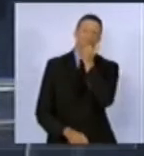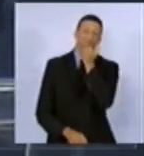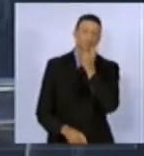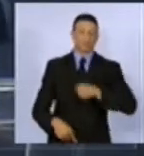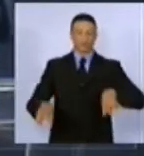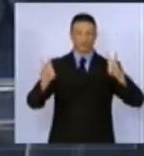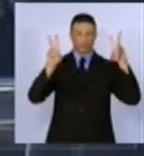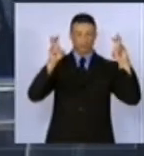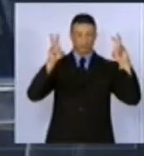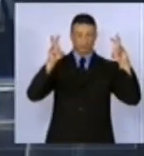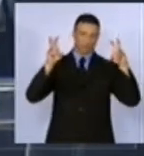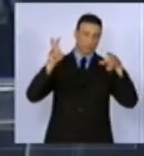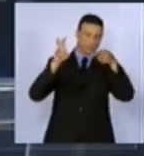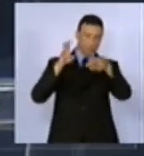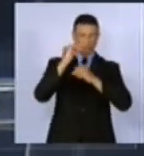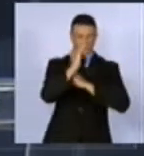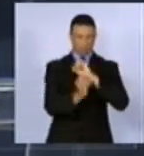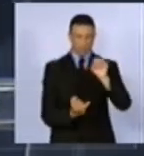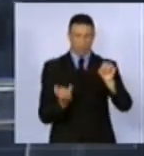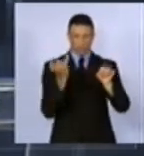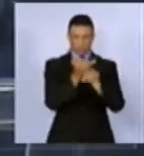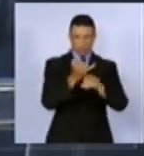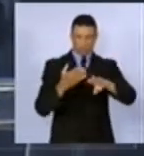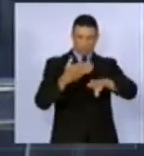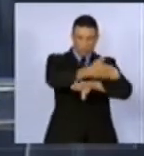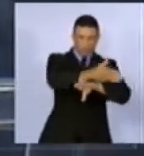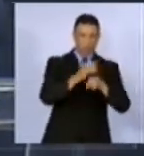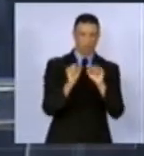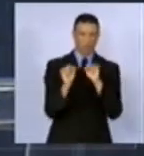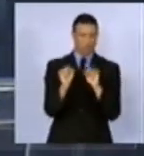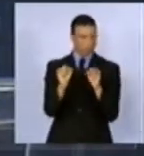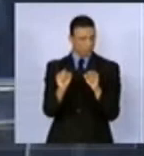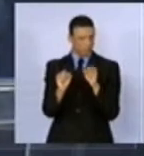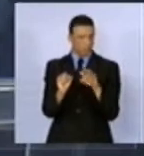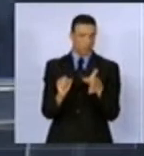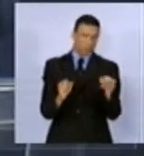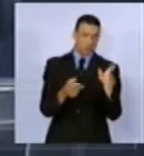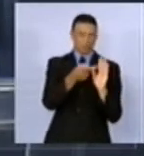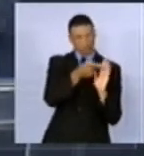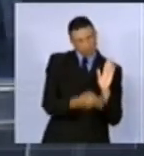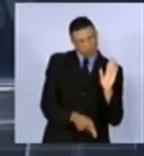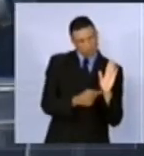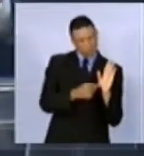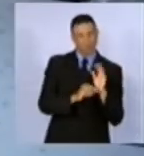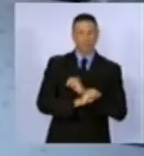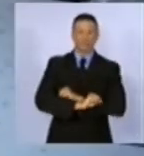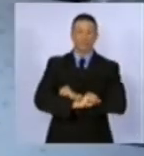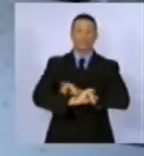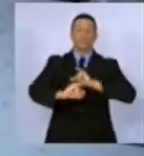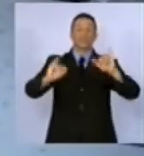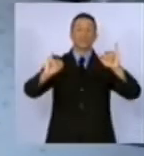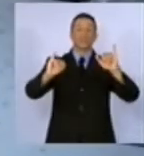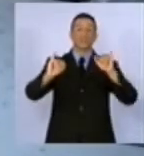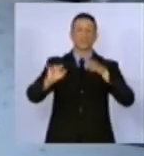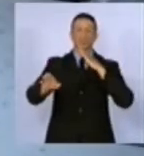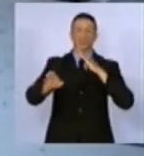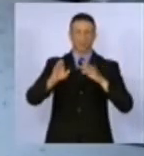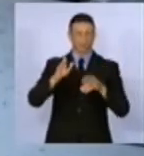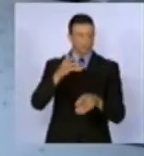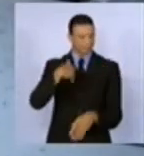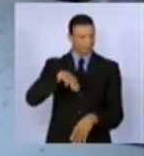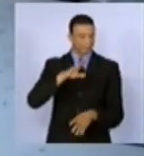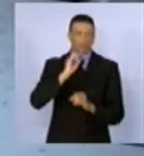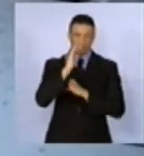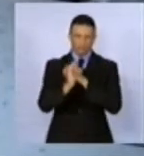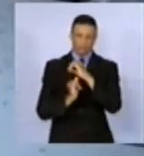aparência esses dados estão todos na internet nós fizemos justamente essa fazia parte do projeto né divulgar isso na internet para que você tenha